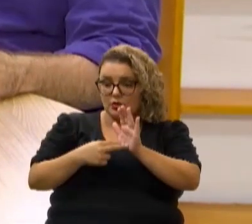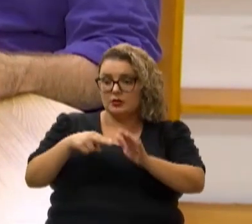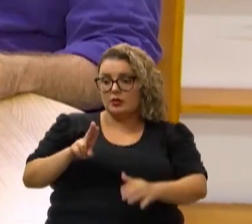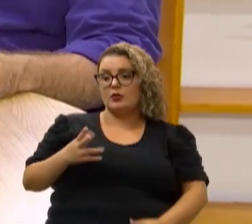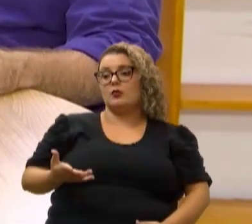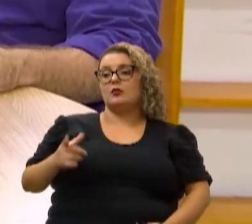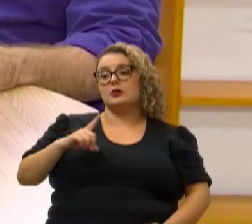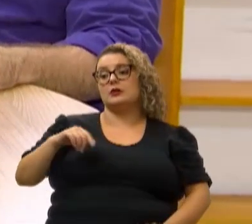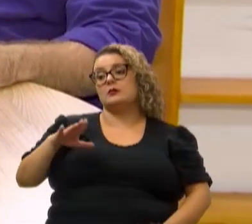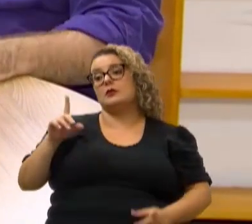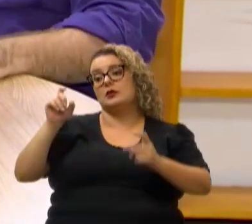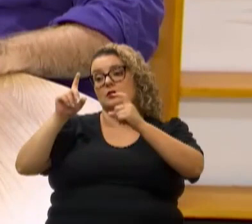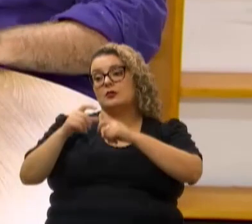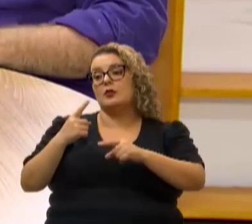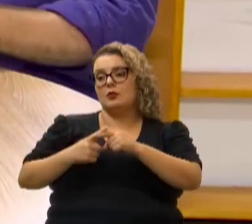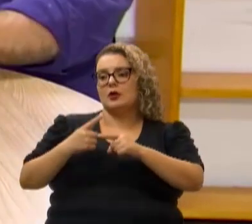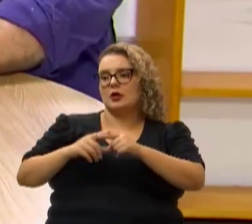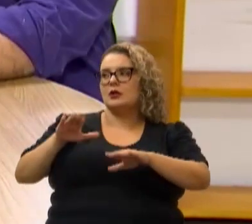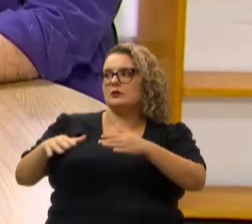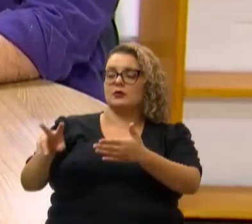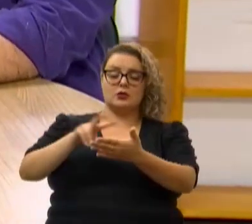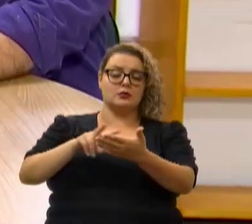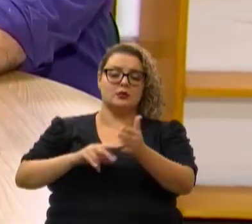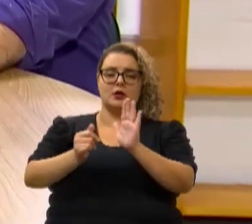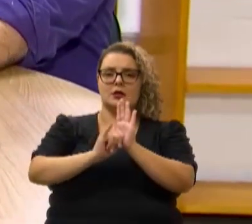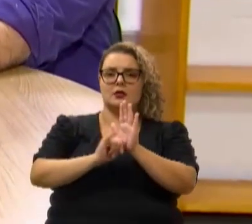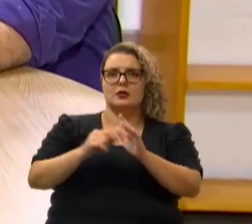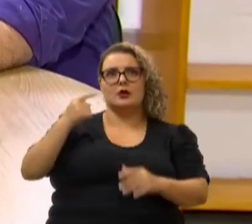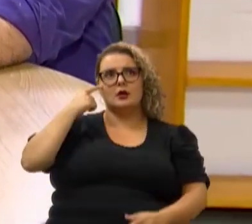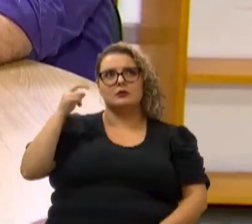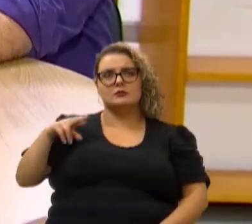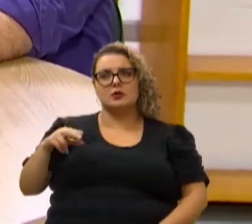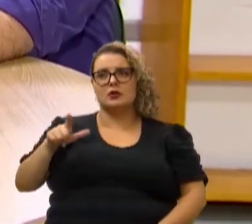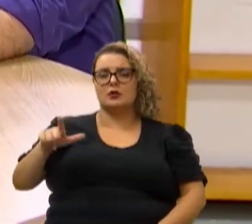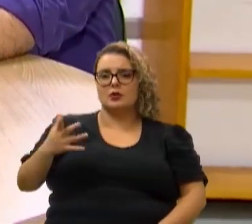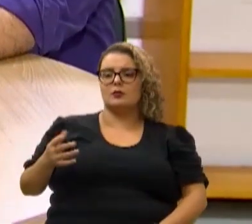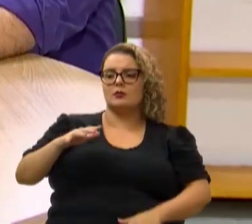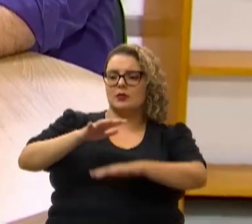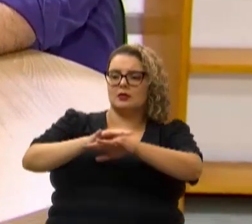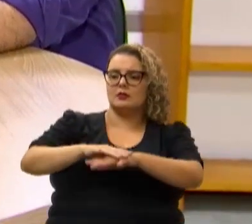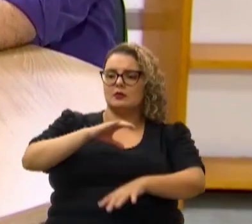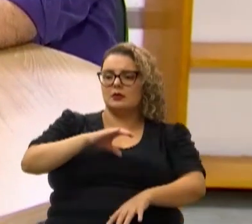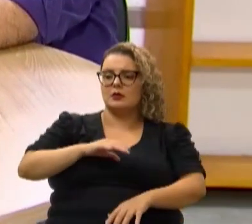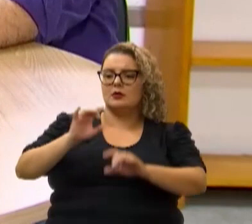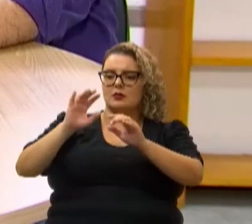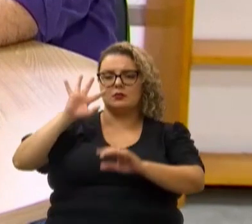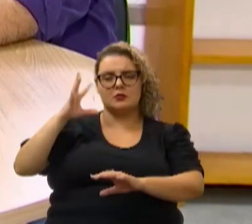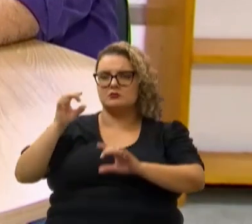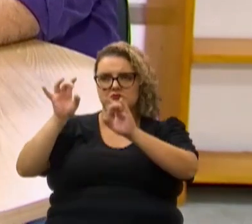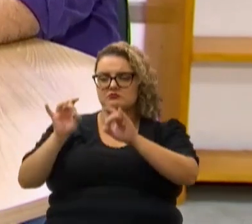matérias que têm mais dificuldade. Porque às vezes o cara olha lá no edital, raciocínio lógico, matemática, português, conhecimento específico e tudo